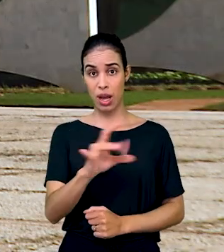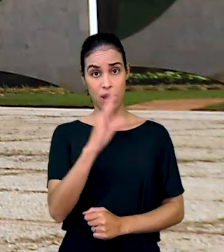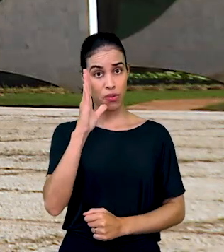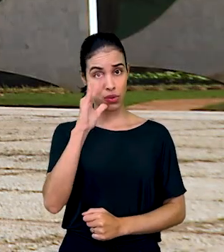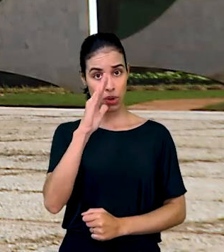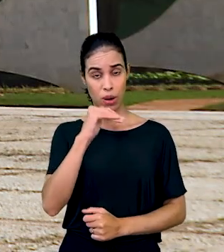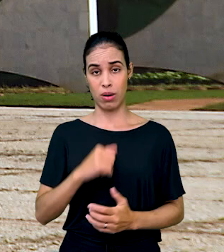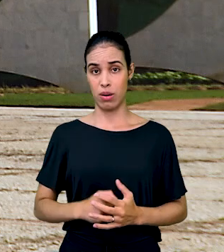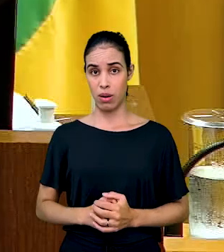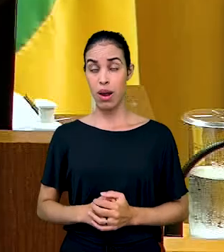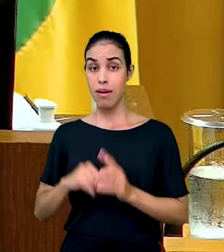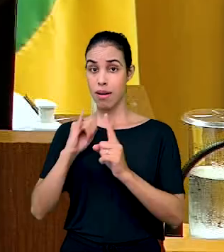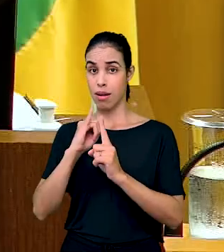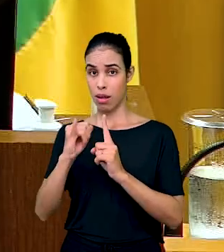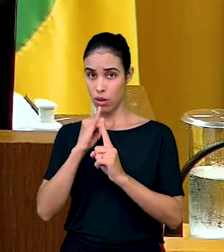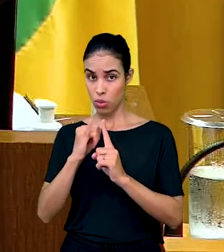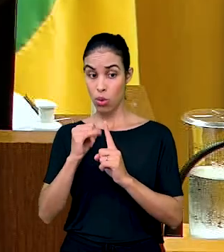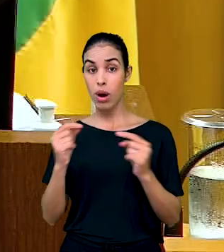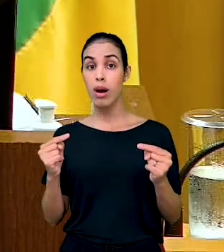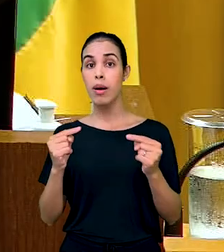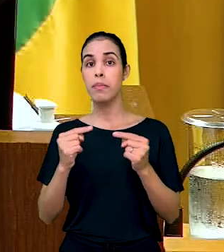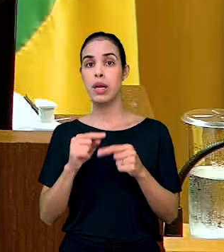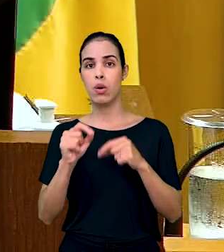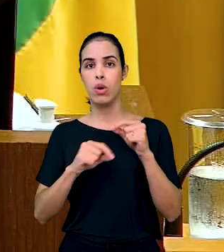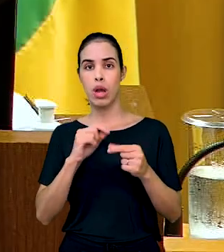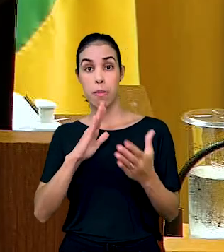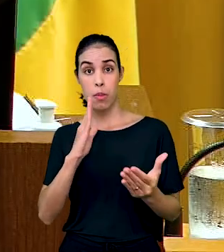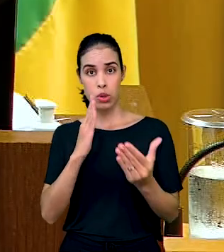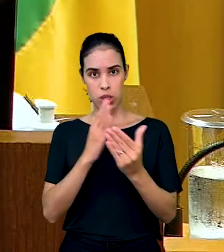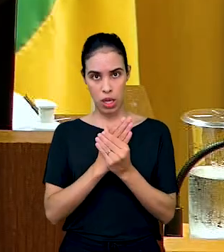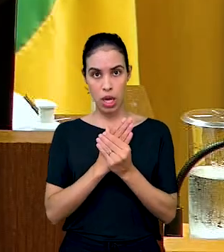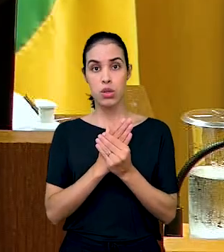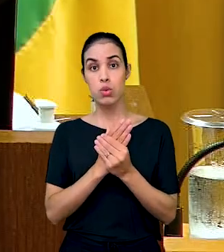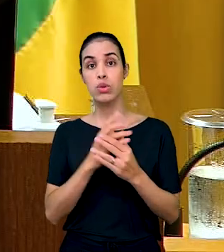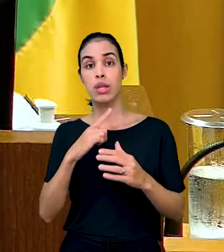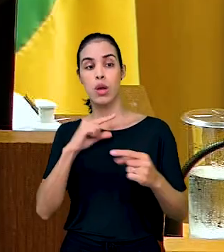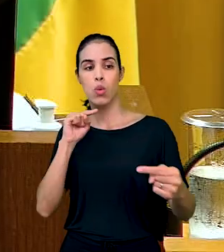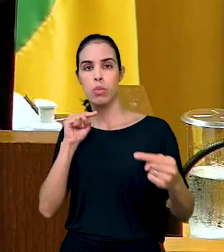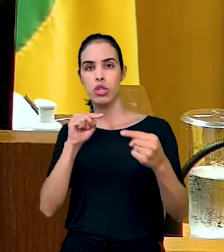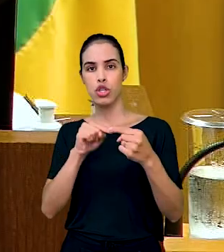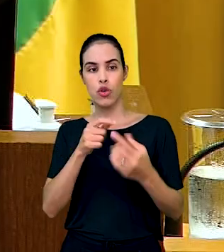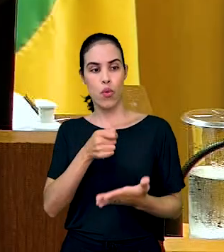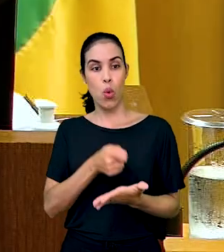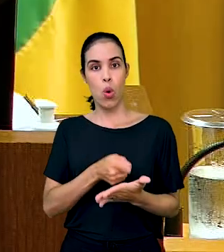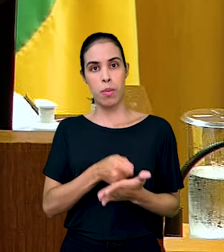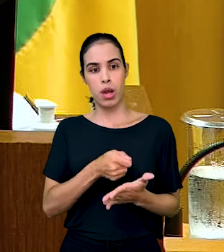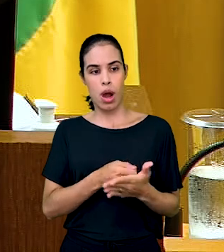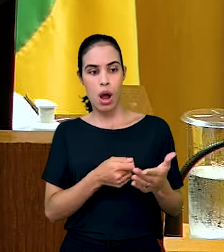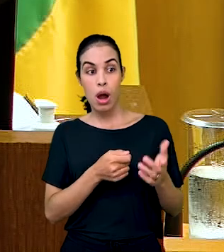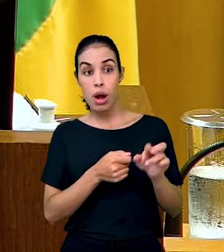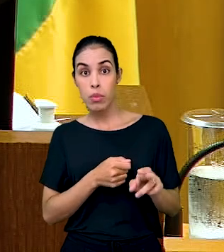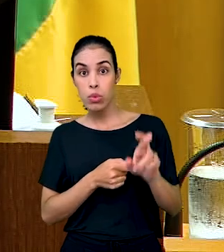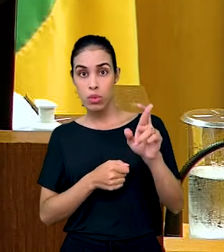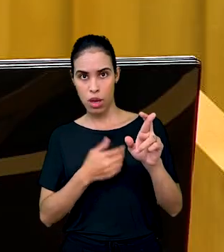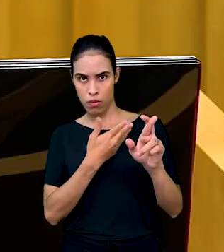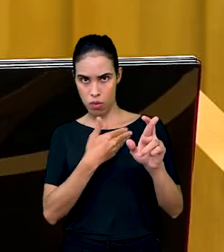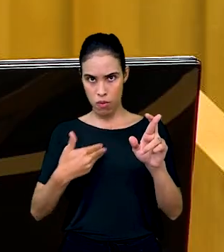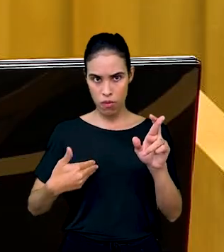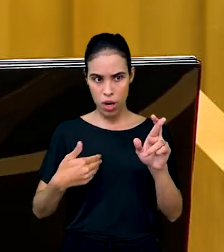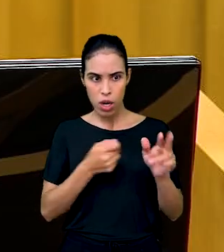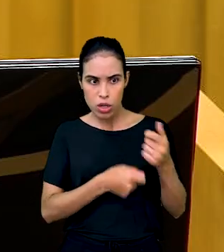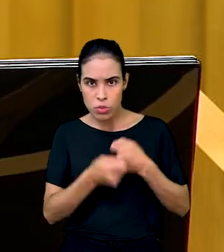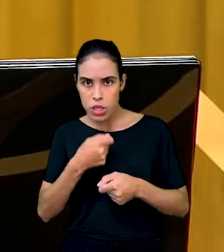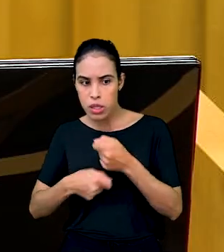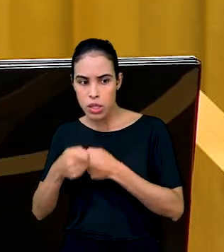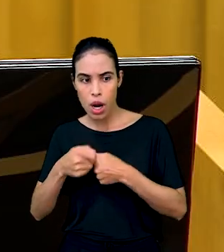dos trabalhadores. Para o relator, isso inclui processos que tenham por objetivo obrigar a administração